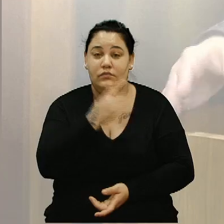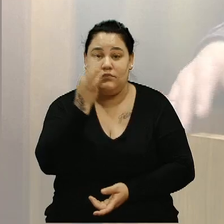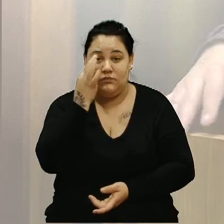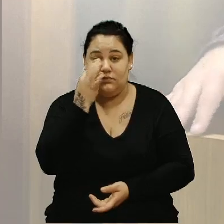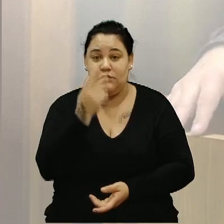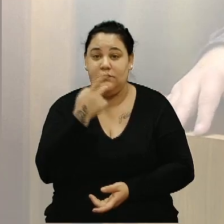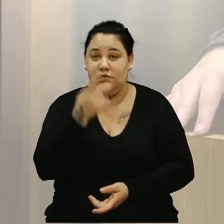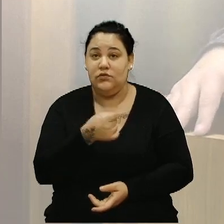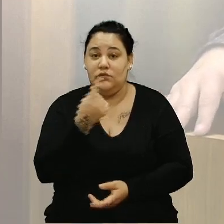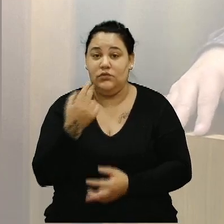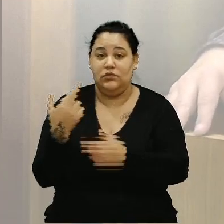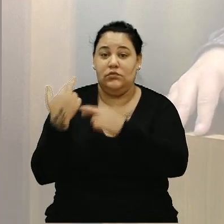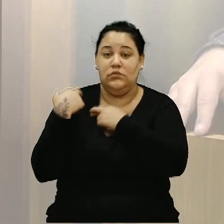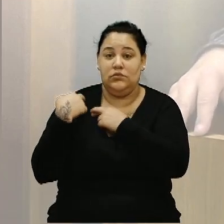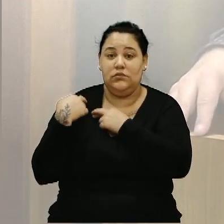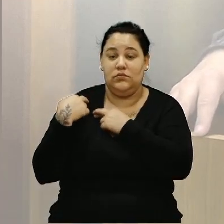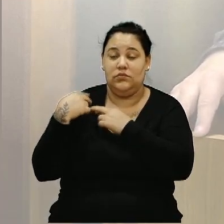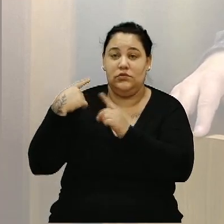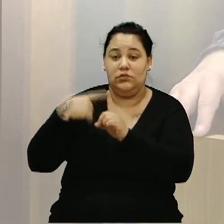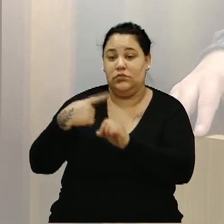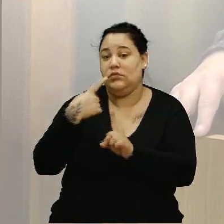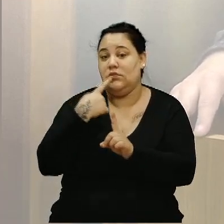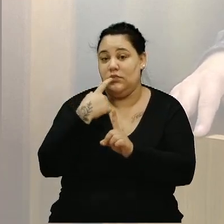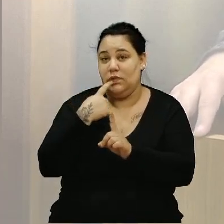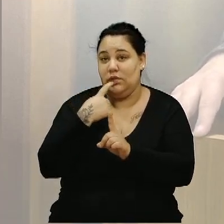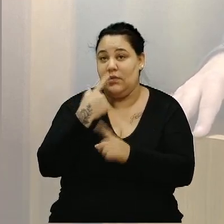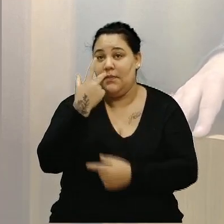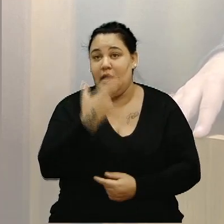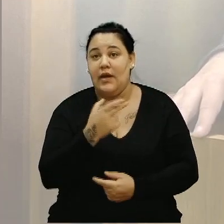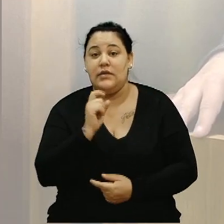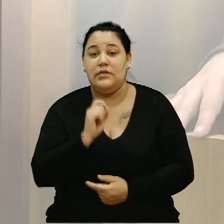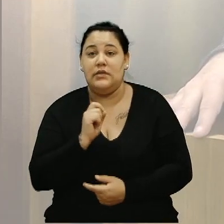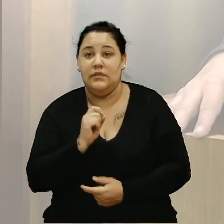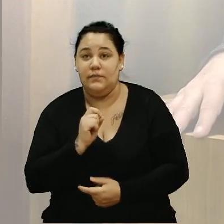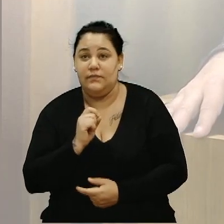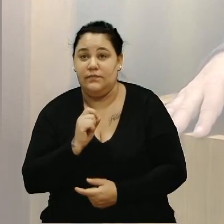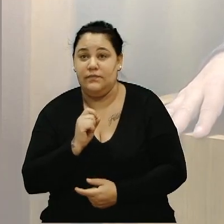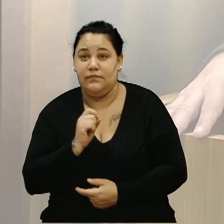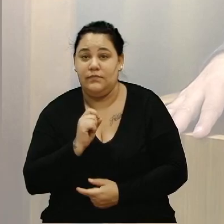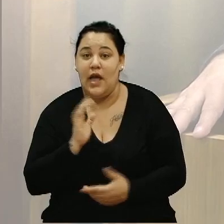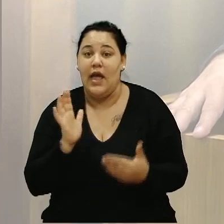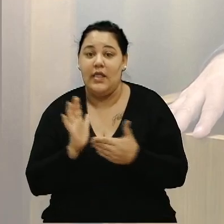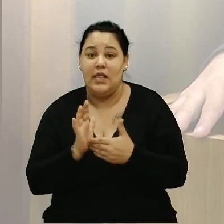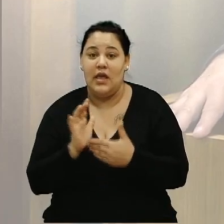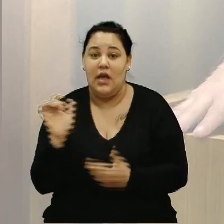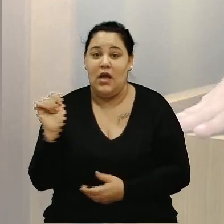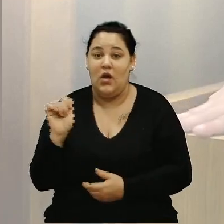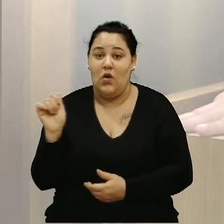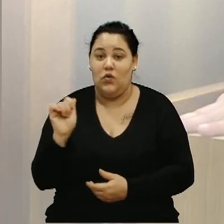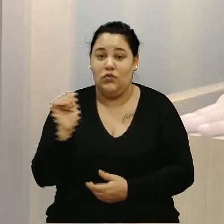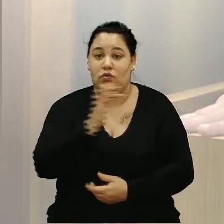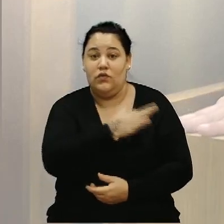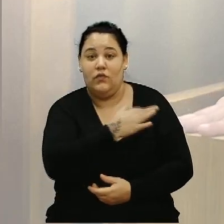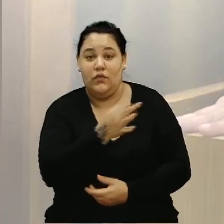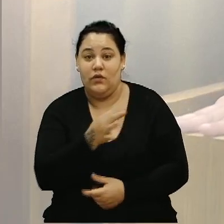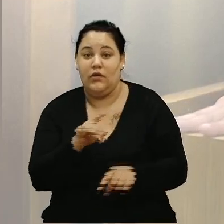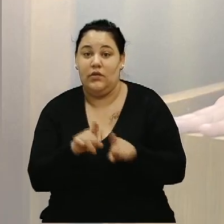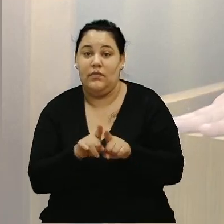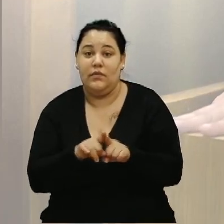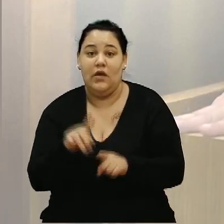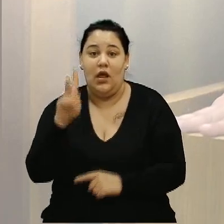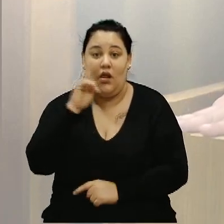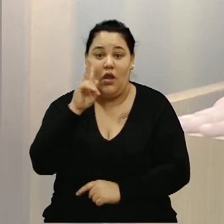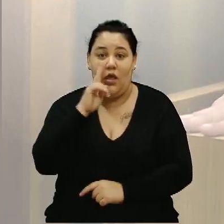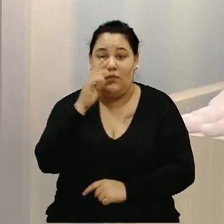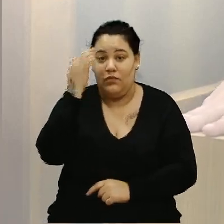responsáveis pela Cruz Vermelha. Me parece que, à primeira vista, vai até agosto os voluntários, e eu lembro do prefeito Adiló